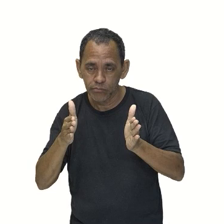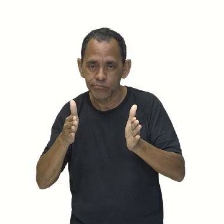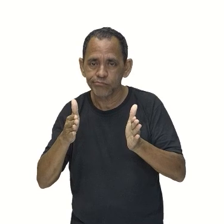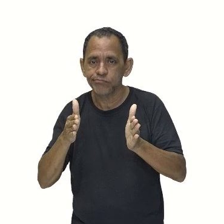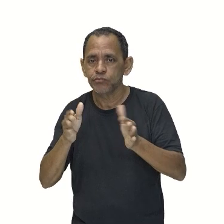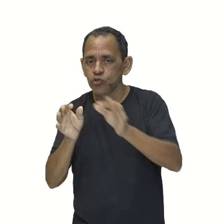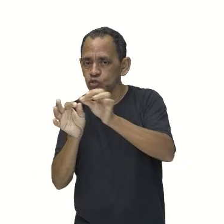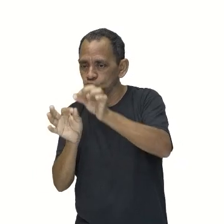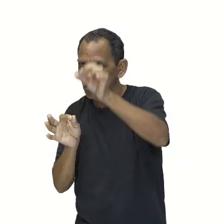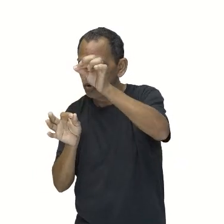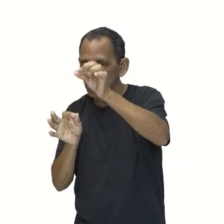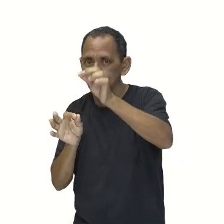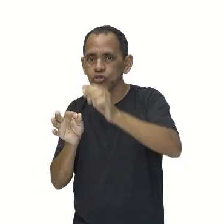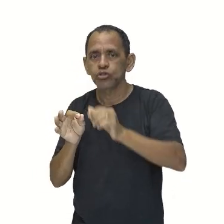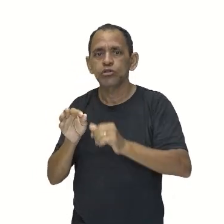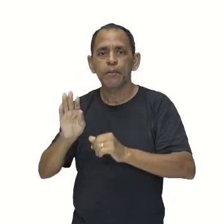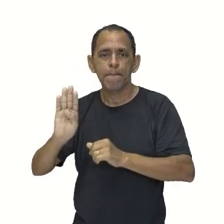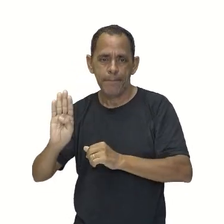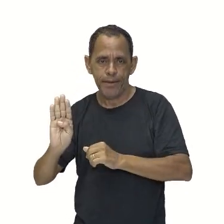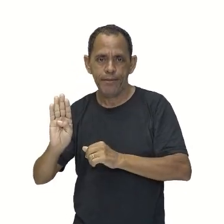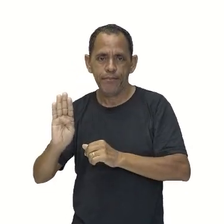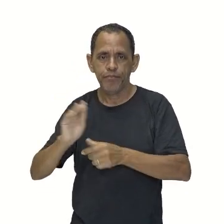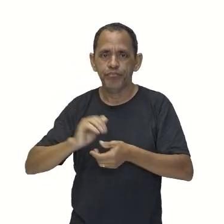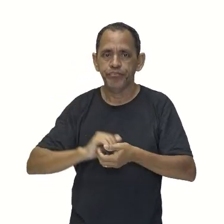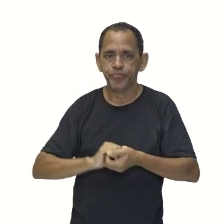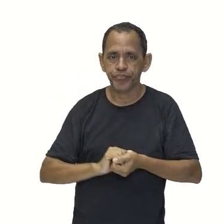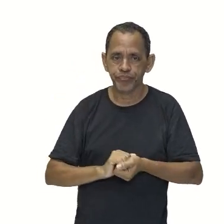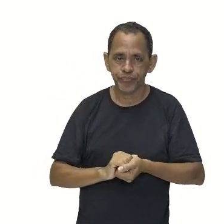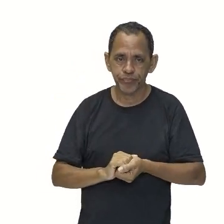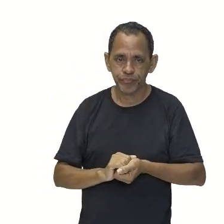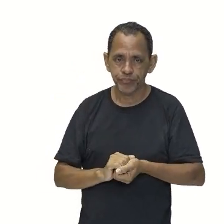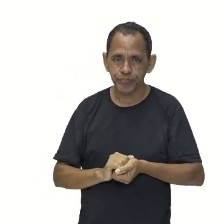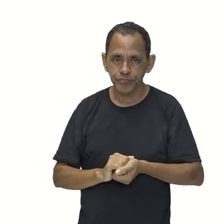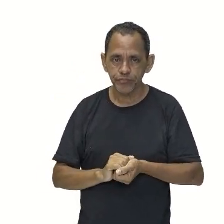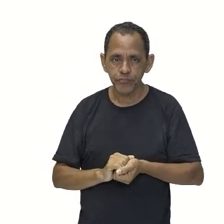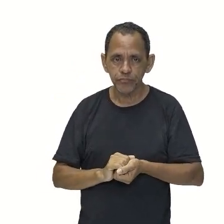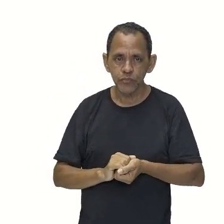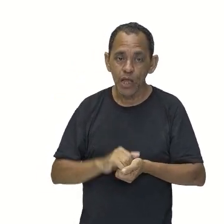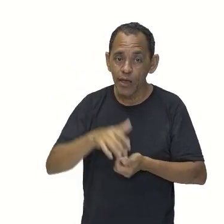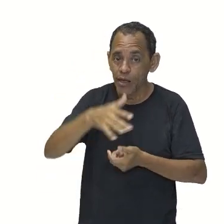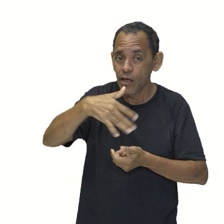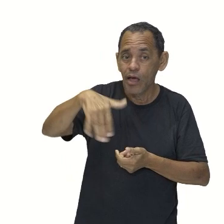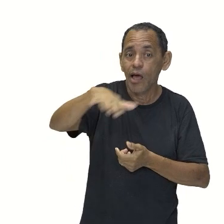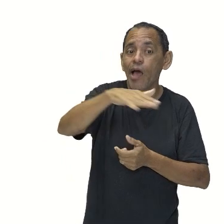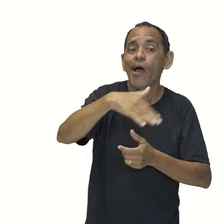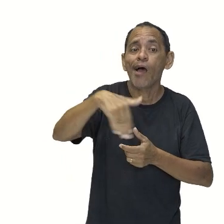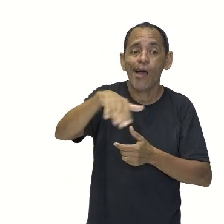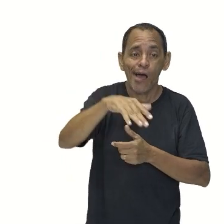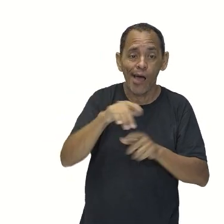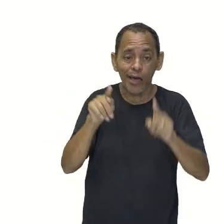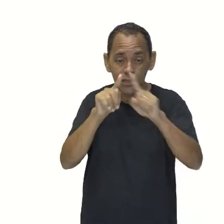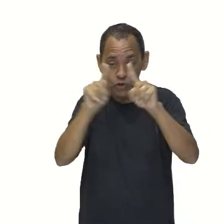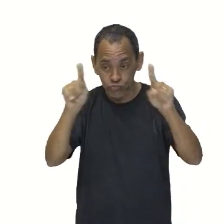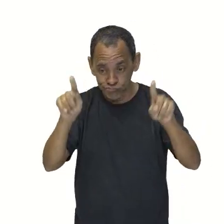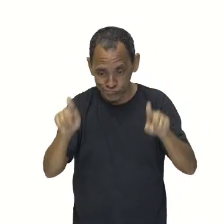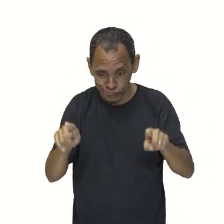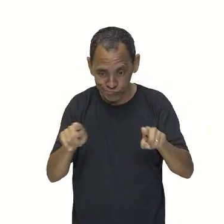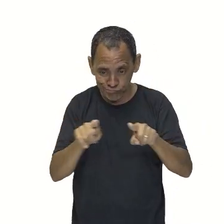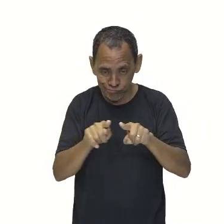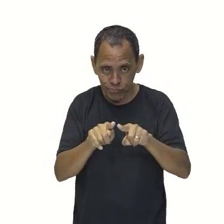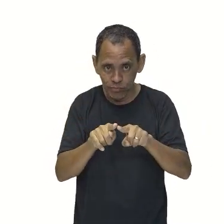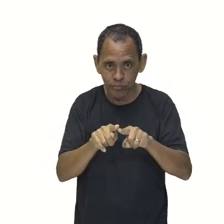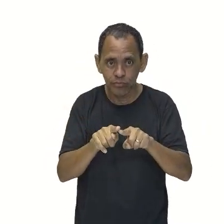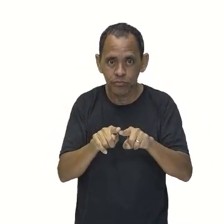beleza? Então, a área do retângulo, ela é simplesmente, olha,